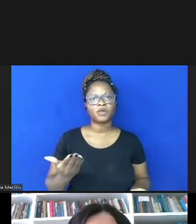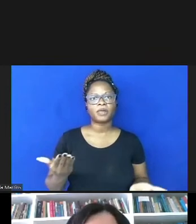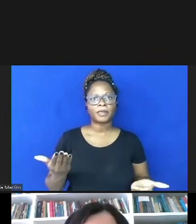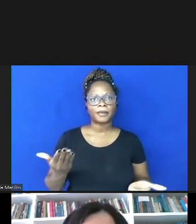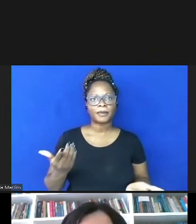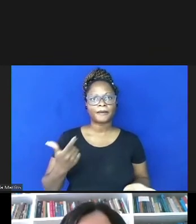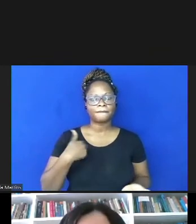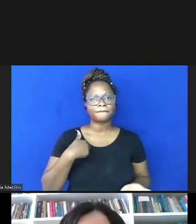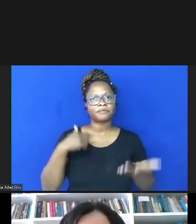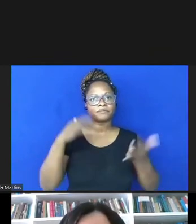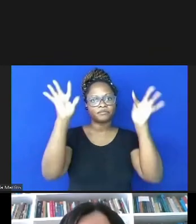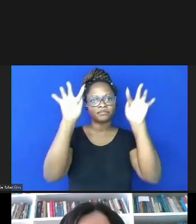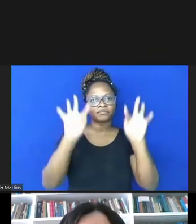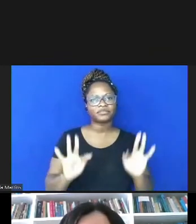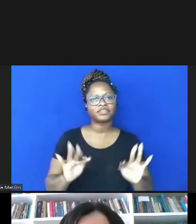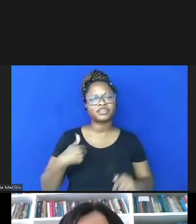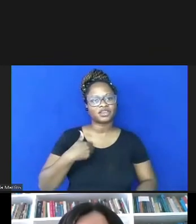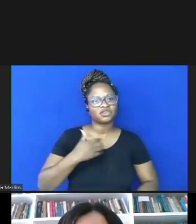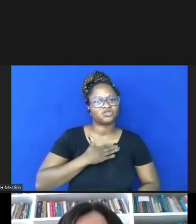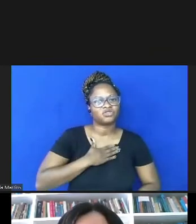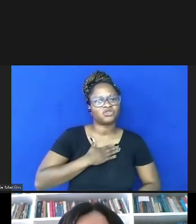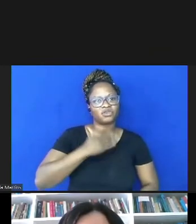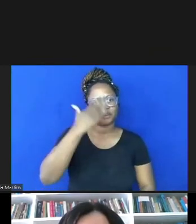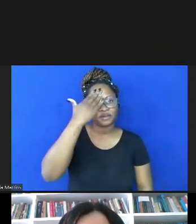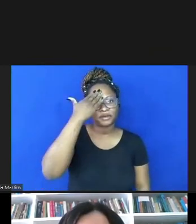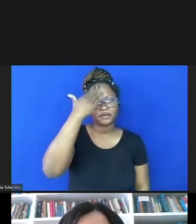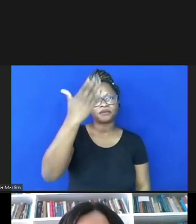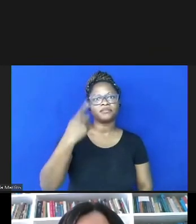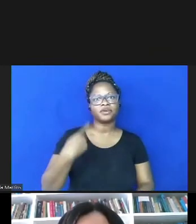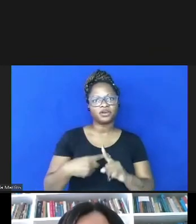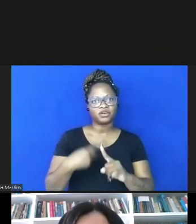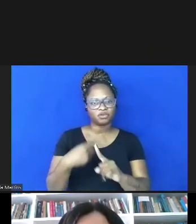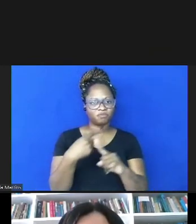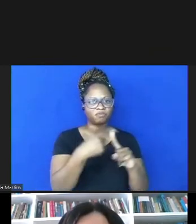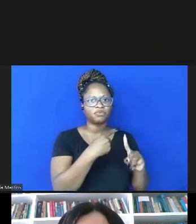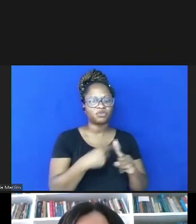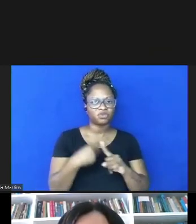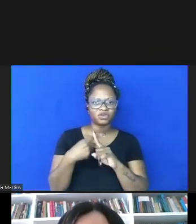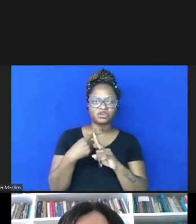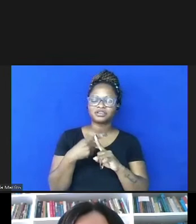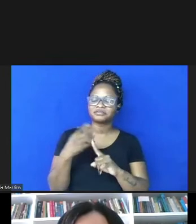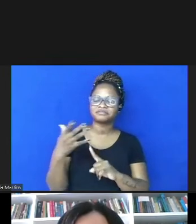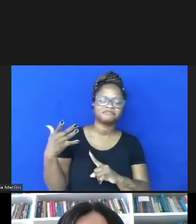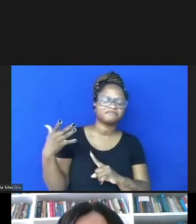Muito obrigada, professor Schnack. Foi uma delícia. Foi